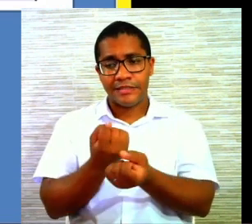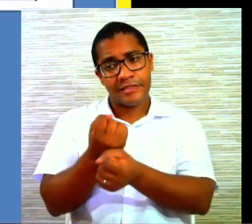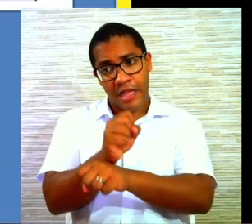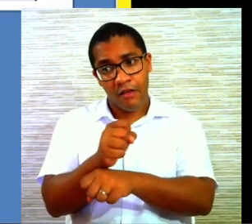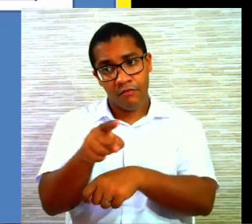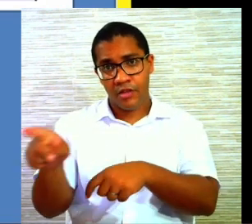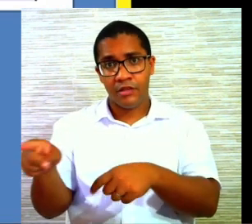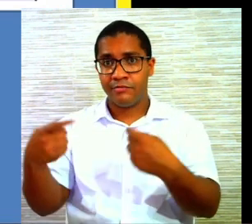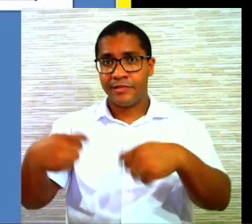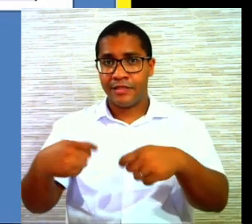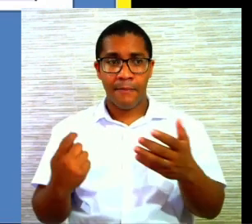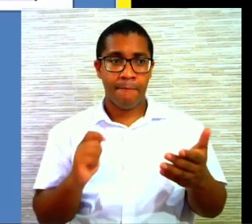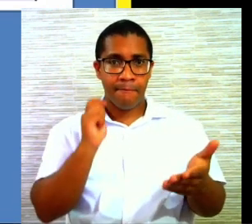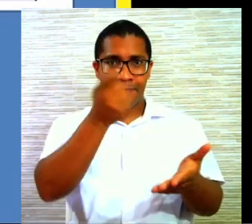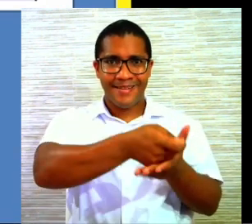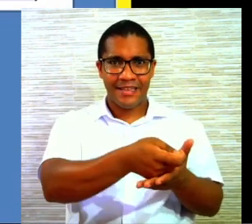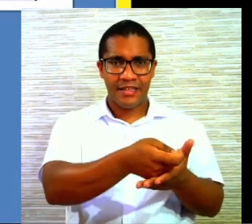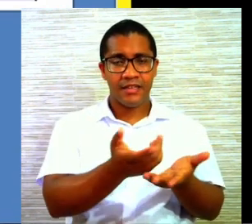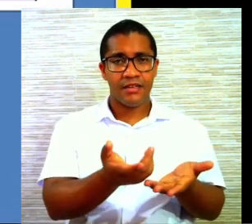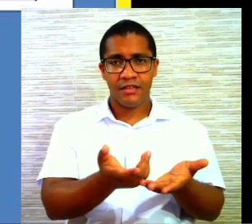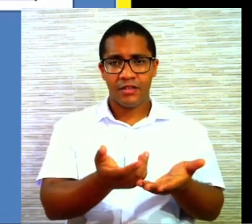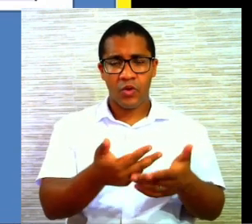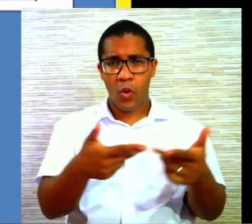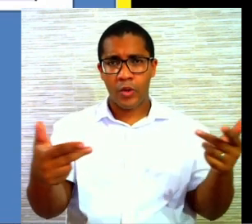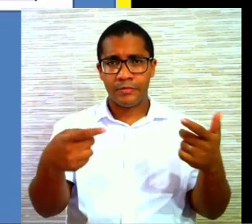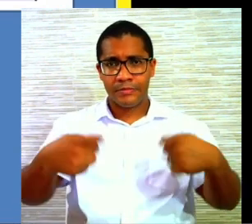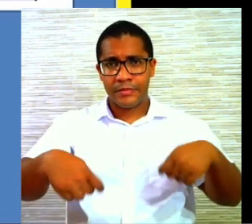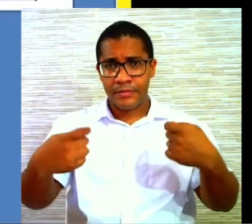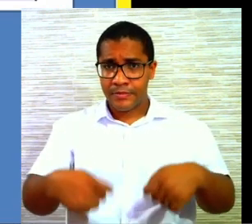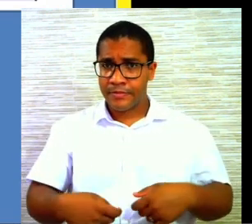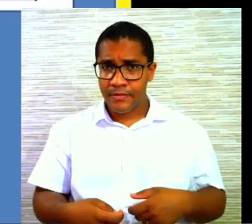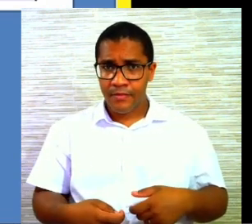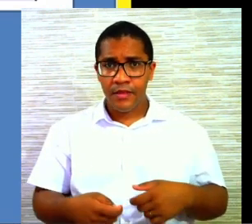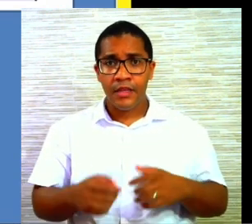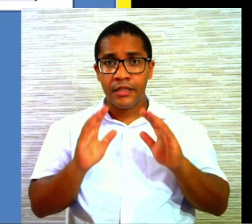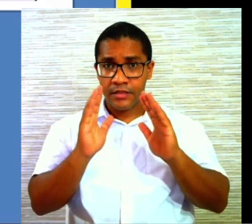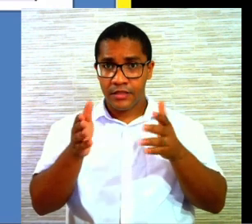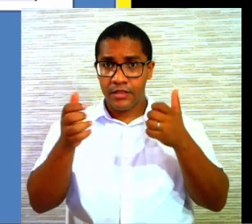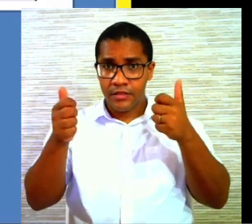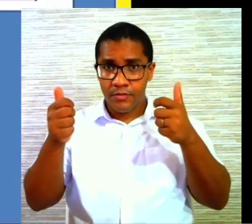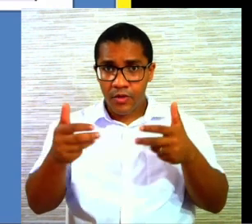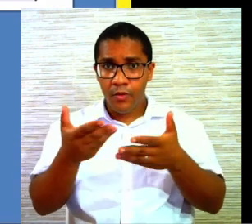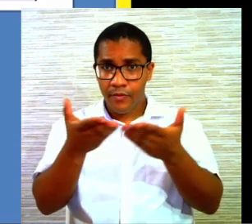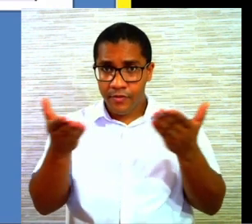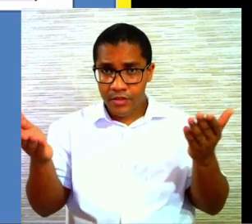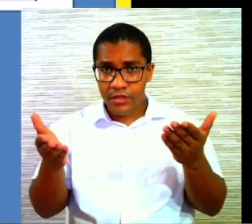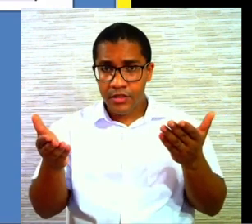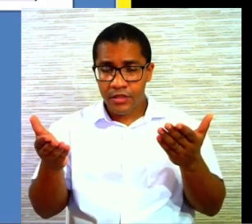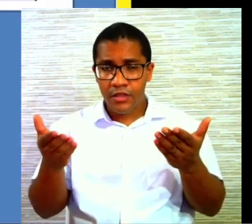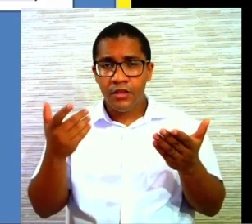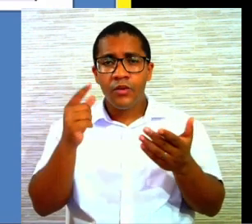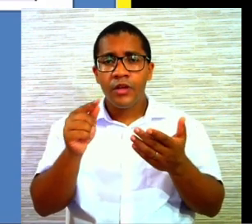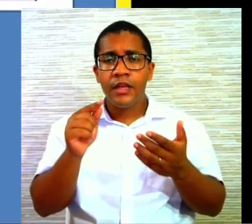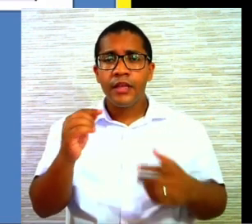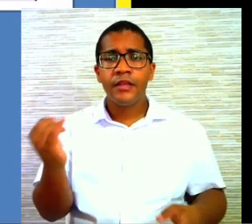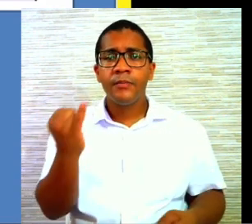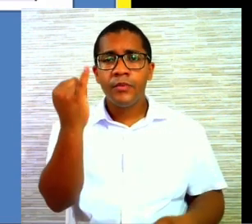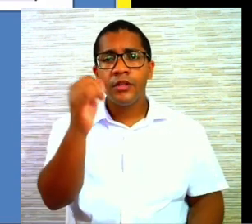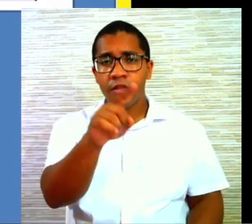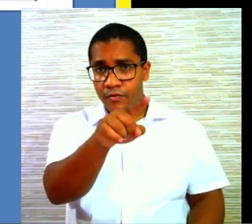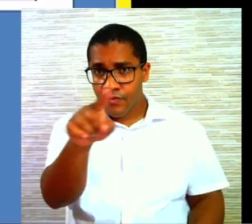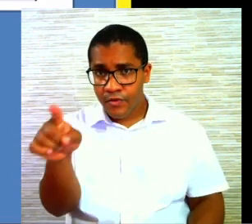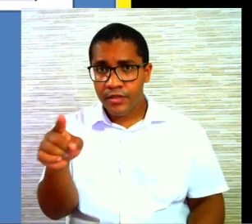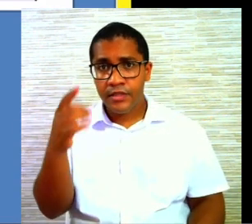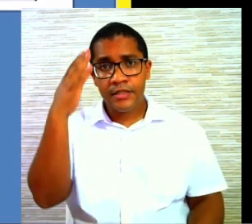do pagamento de suas dívidas. Então, conforme a gente colocou agora aí para vocês, é importante que